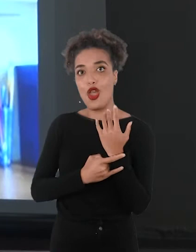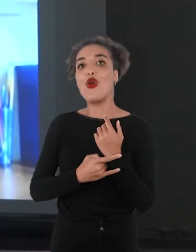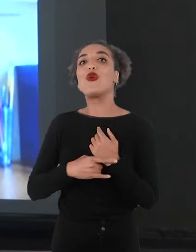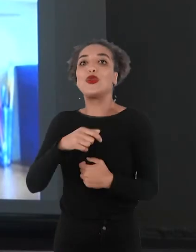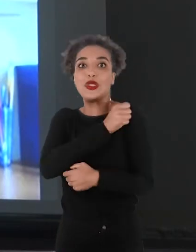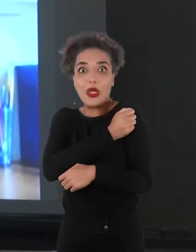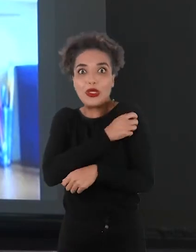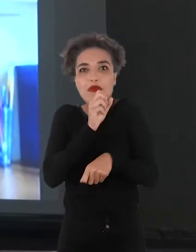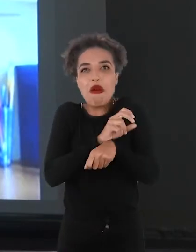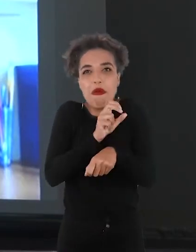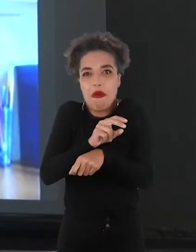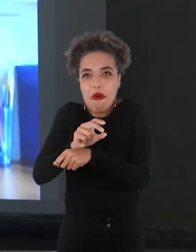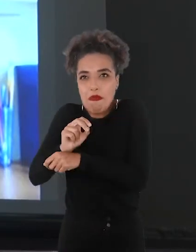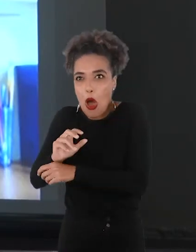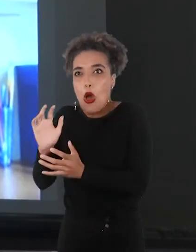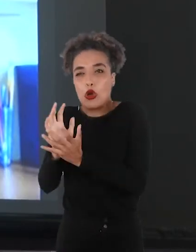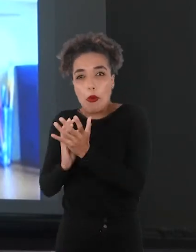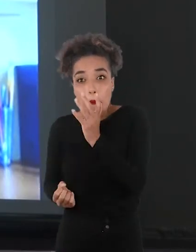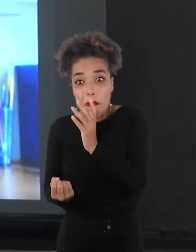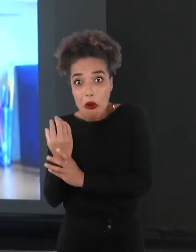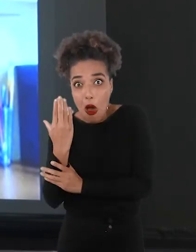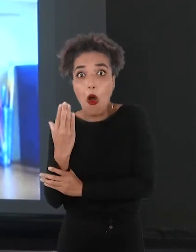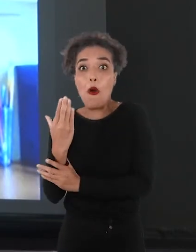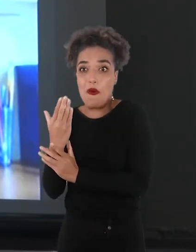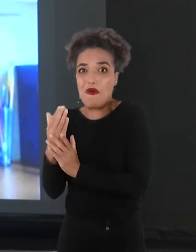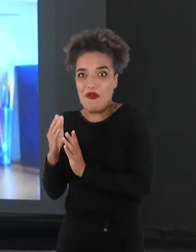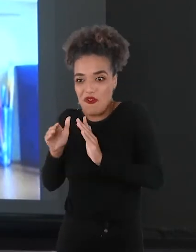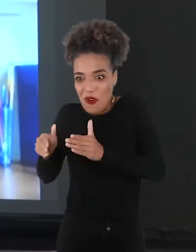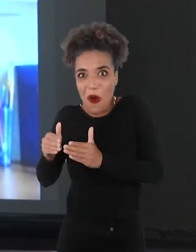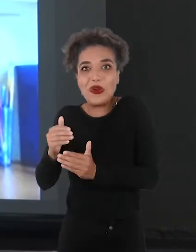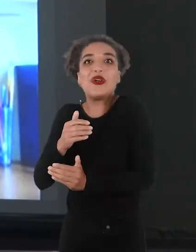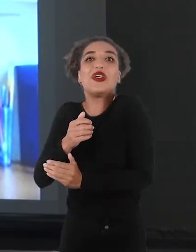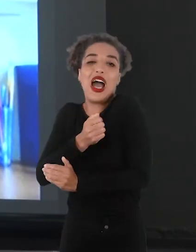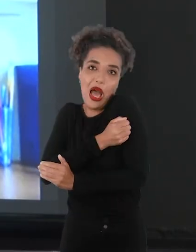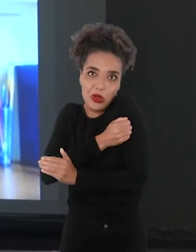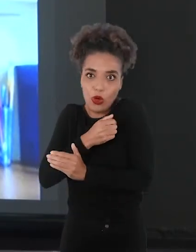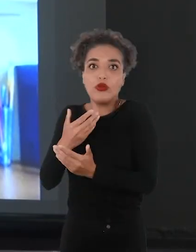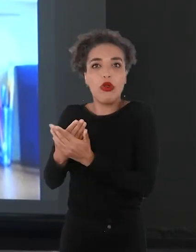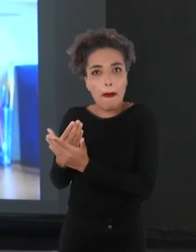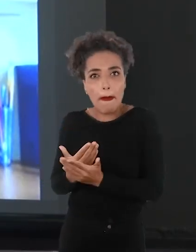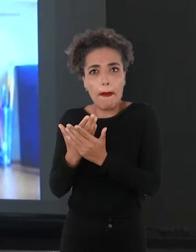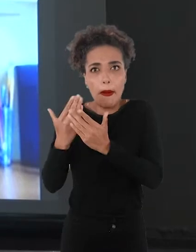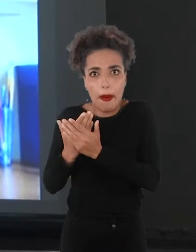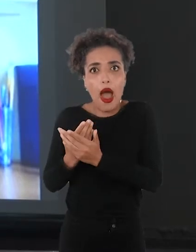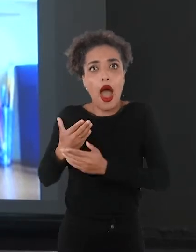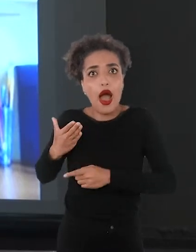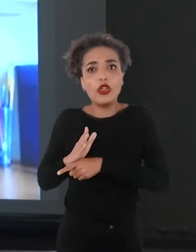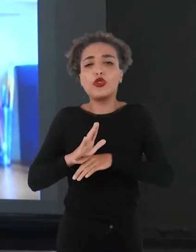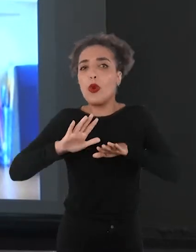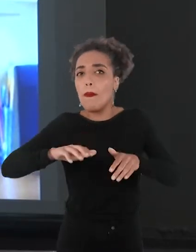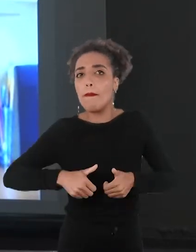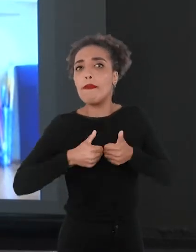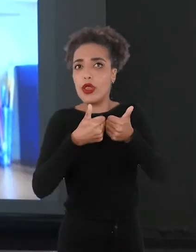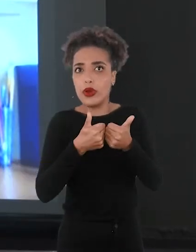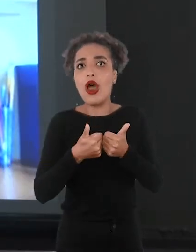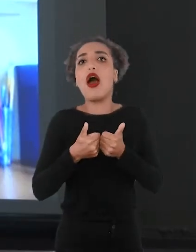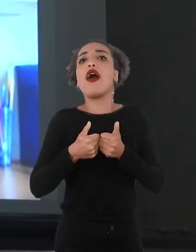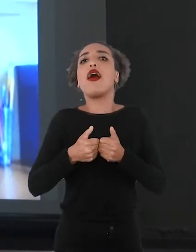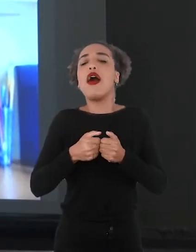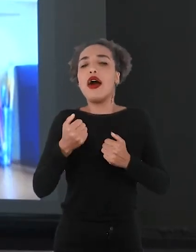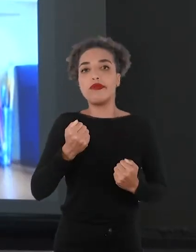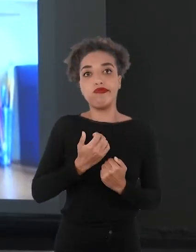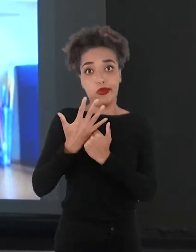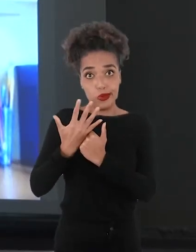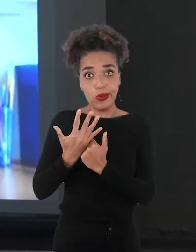de coletivos de estudantes foi fundamental para o próprio aprimoramento da política de ação afirmativa,